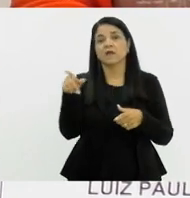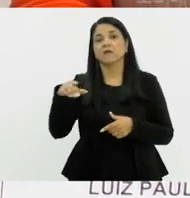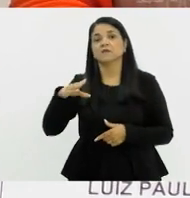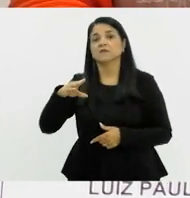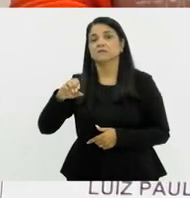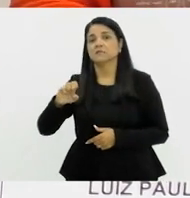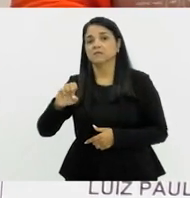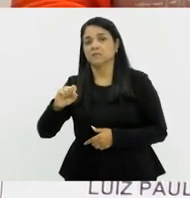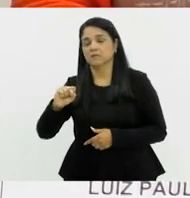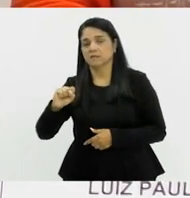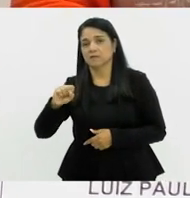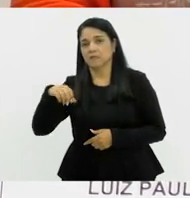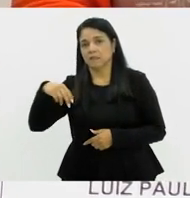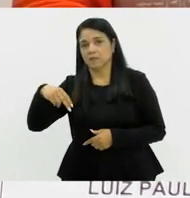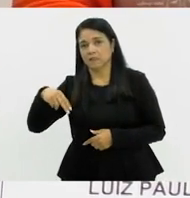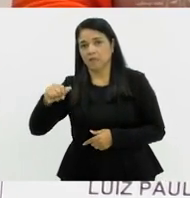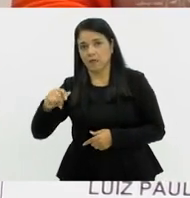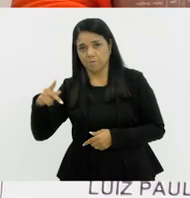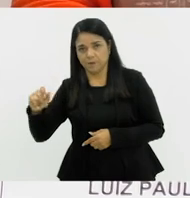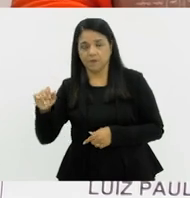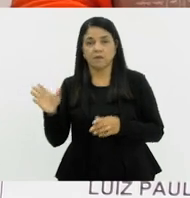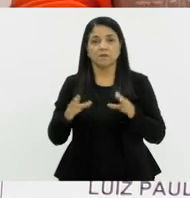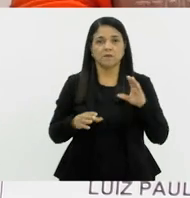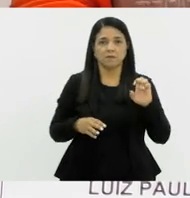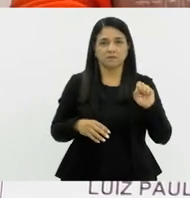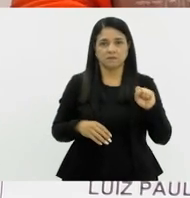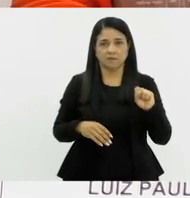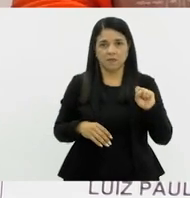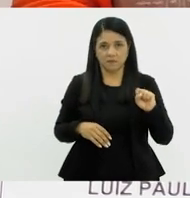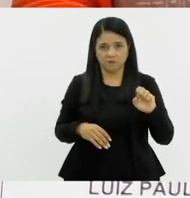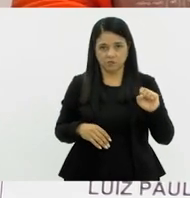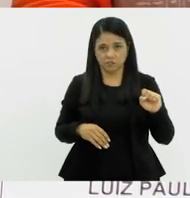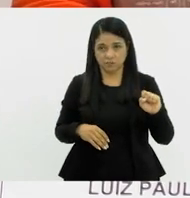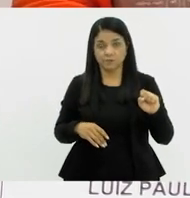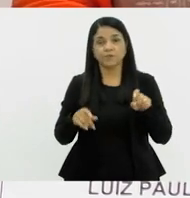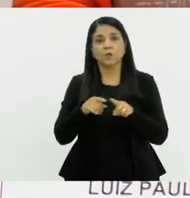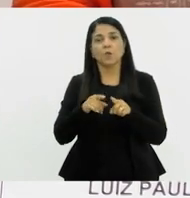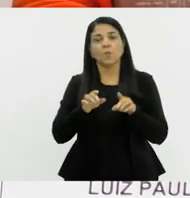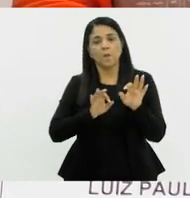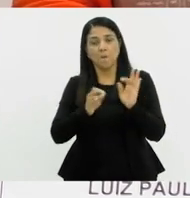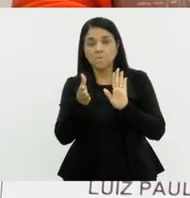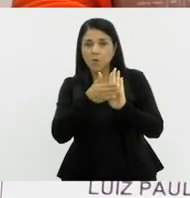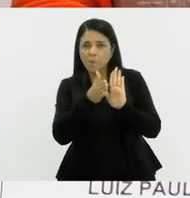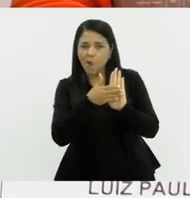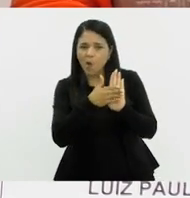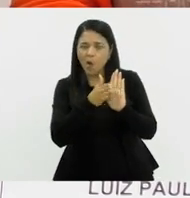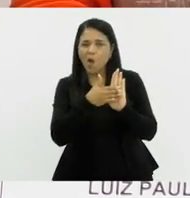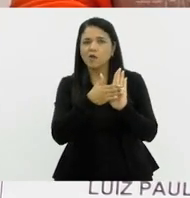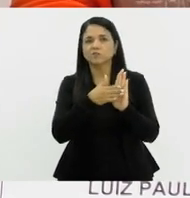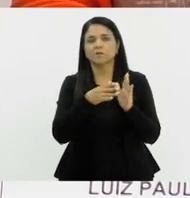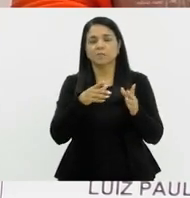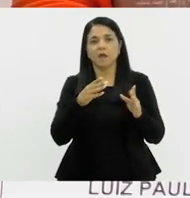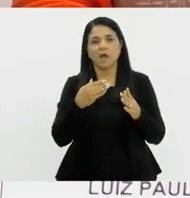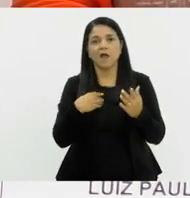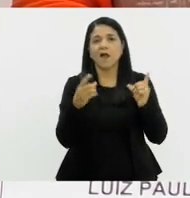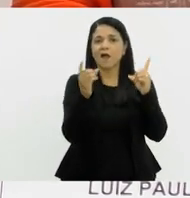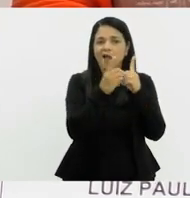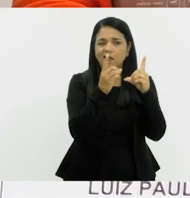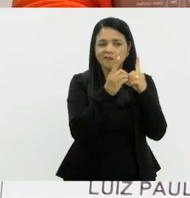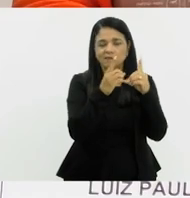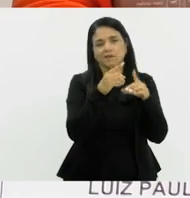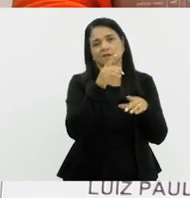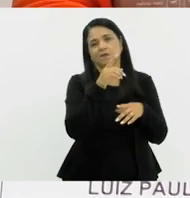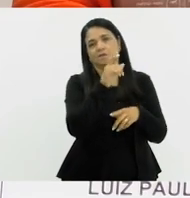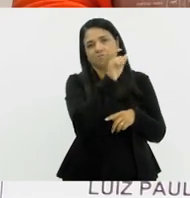lá uma proposta, um plano assistencial àquelas pessoas, e que já tem um cronograma